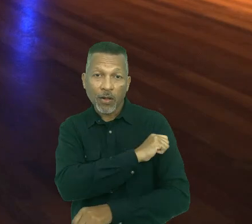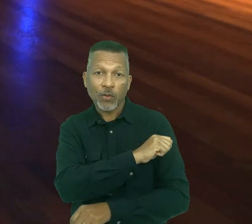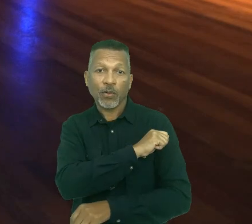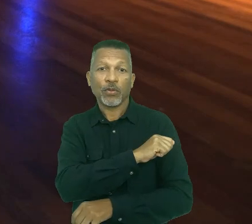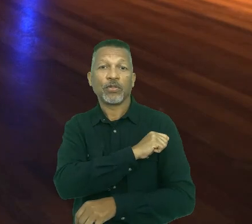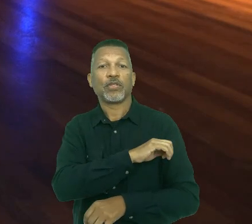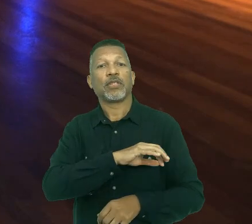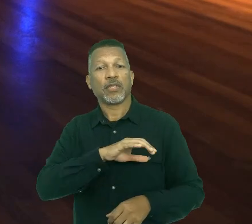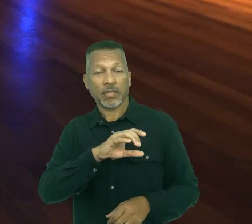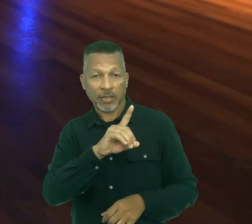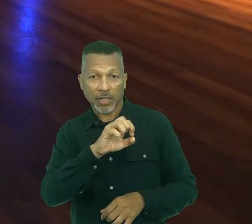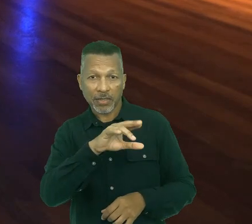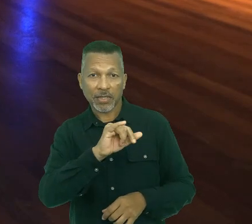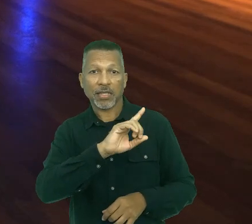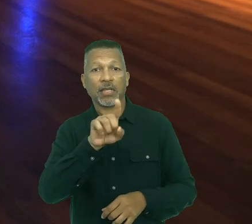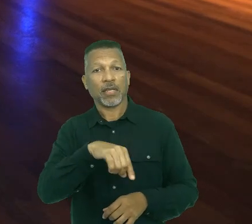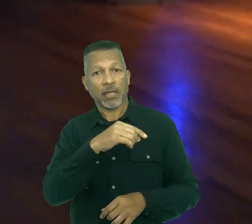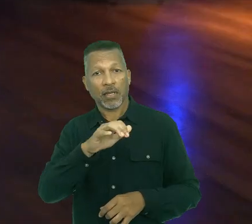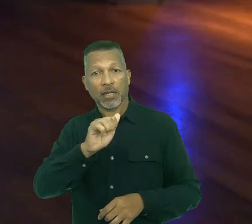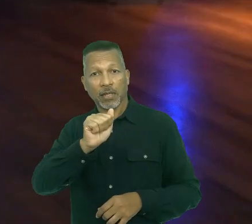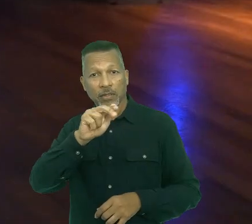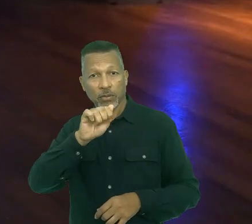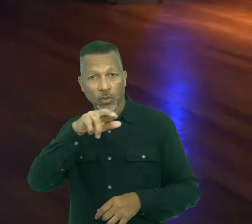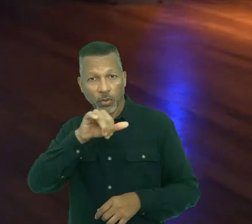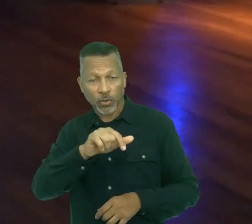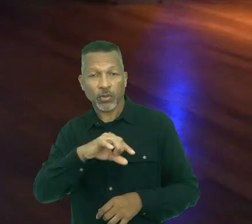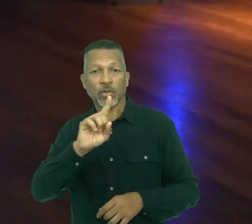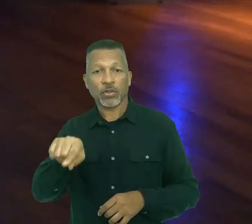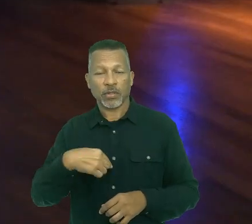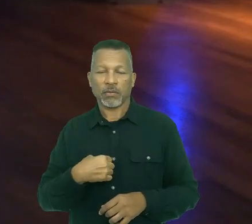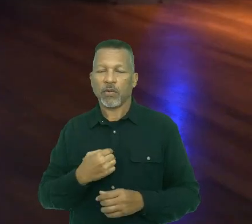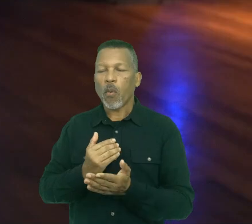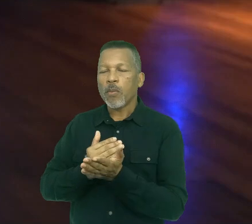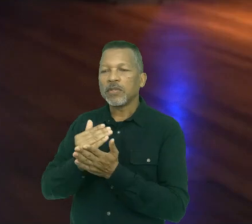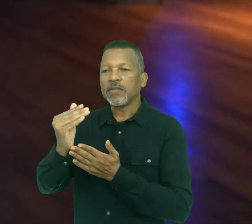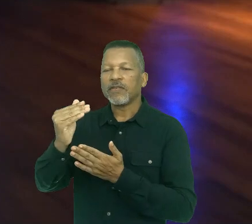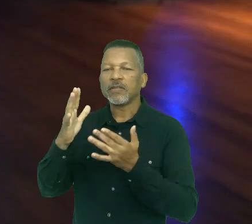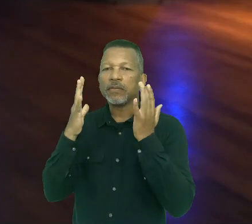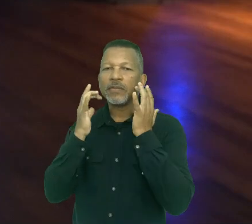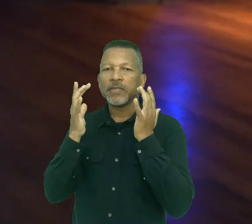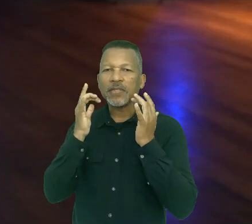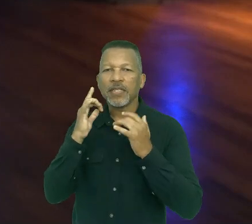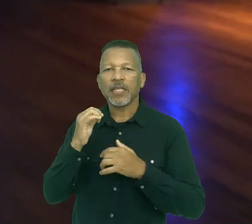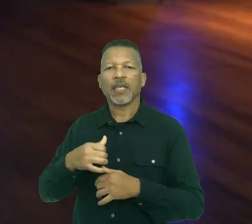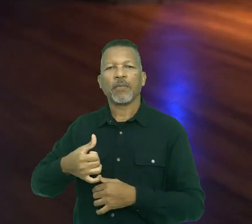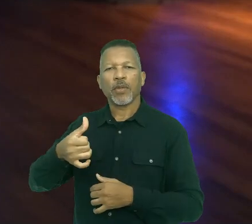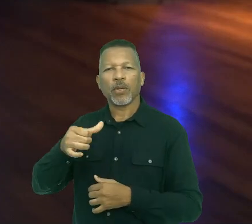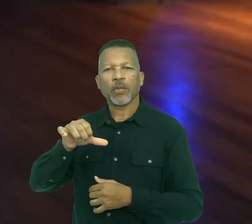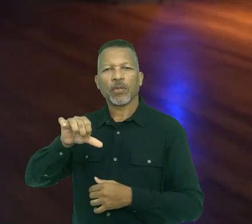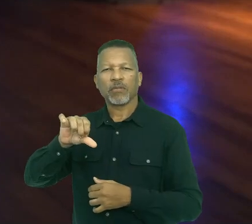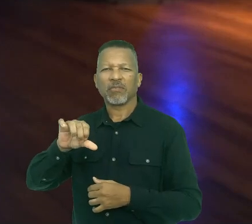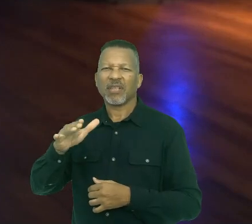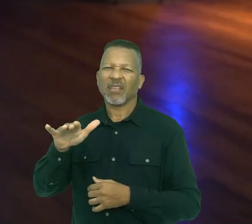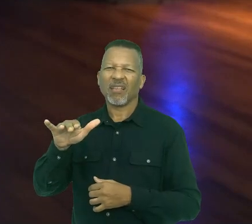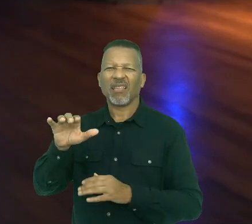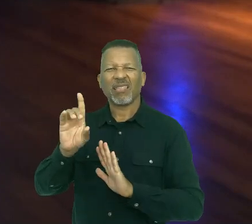Antônio Guarnieri e Adão de Faria. Eu comecei a fazer teatro na década de